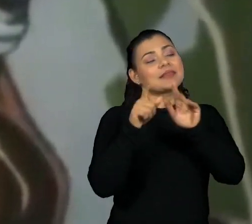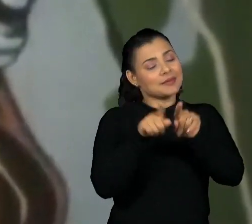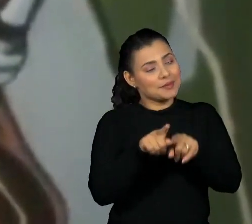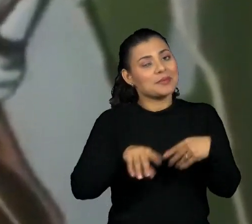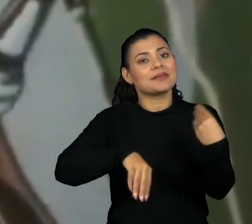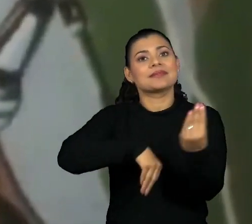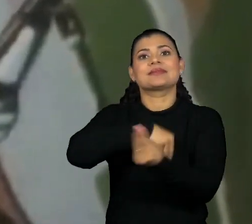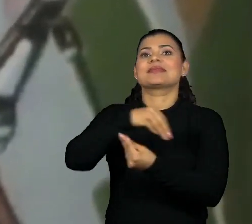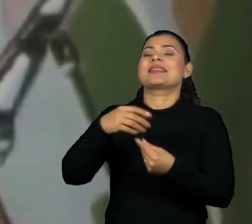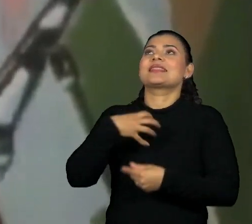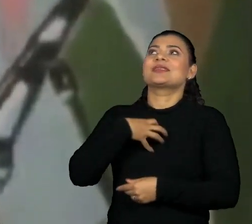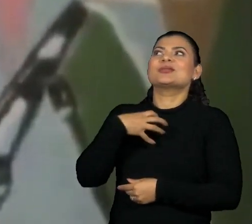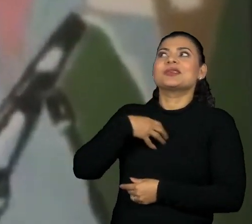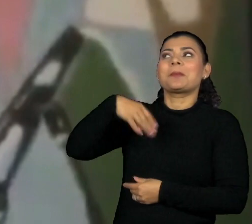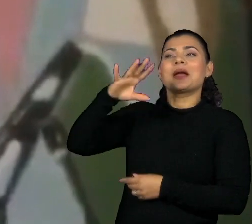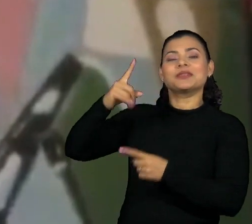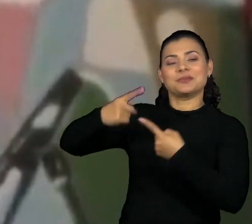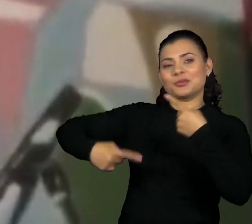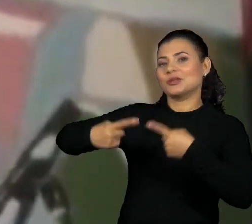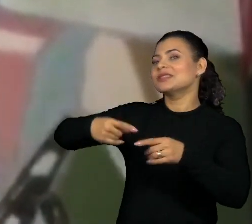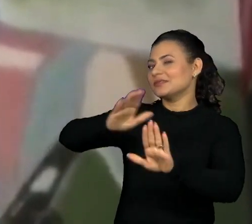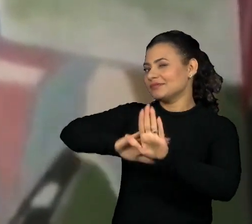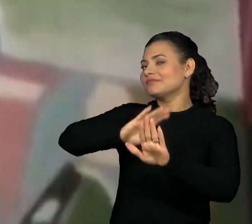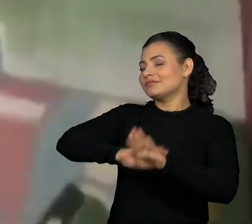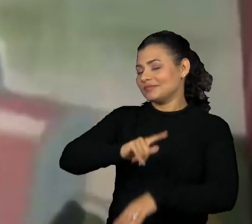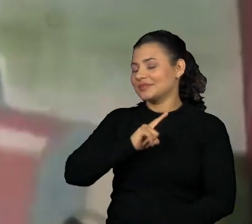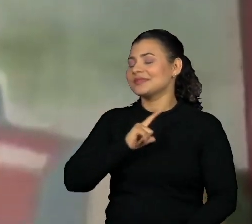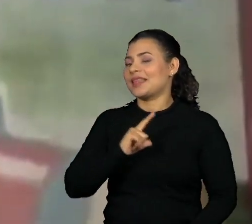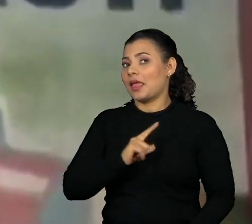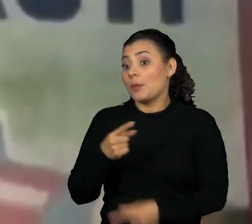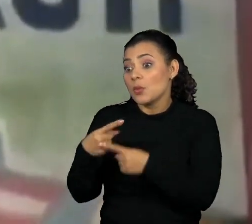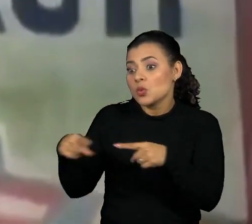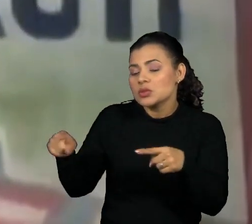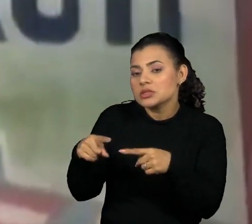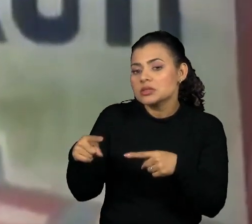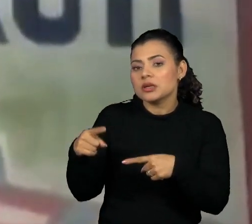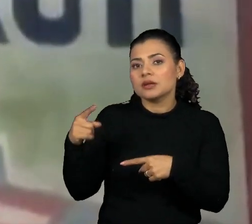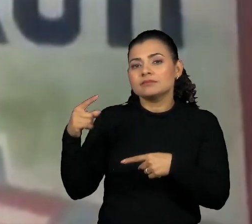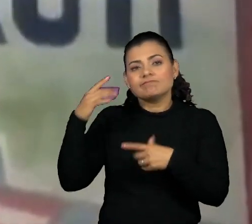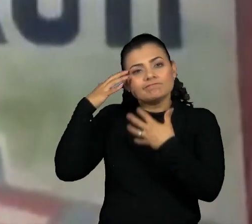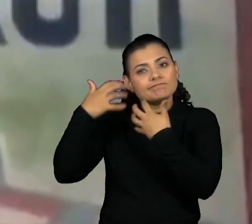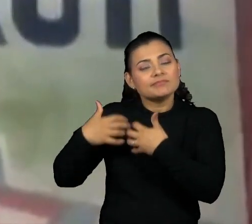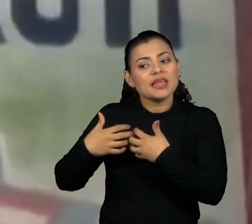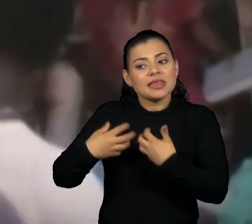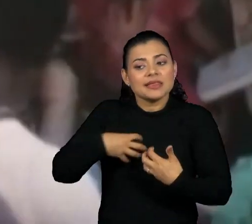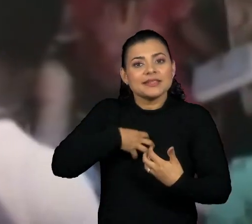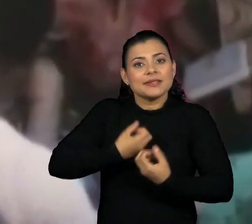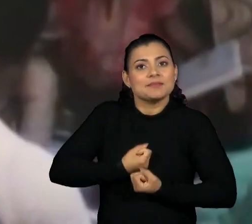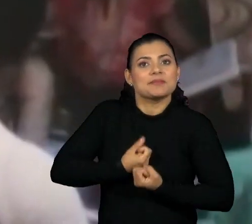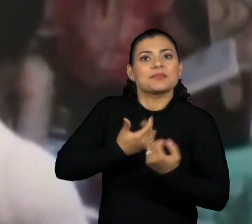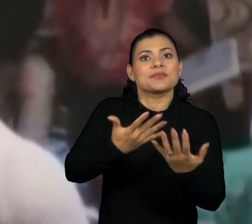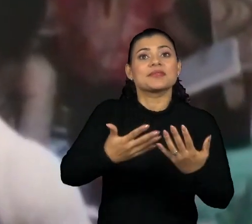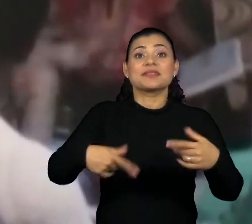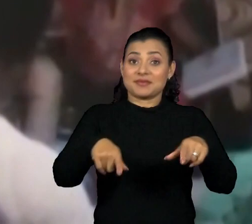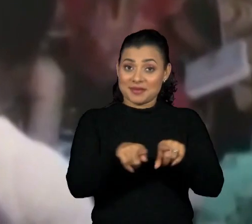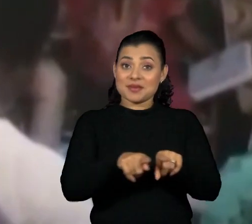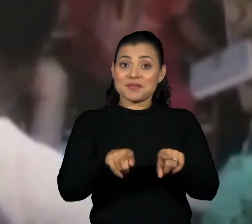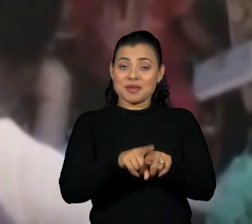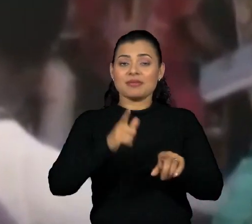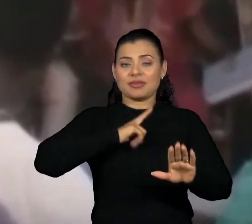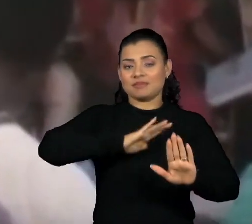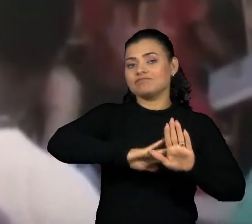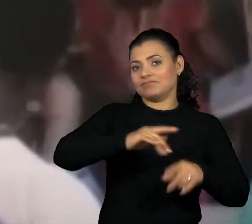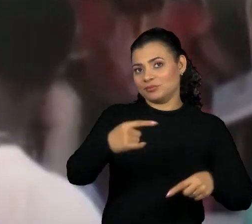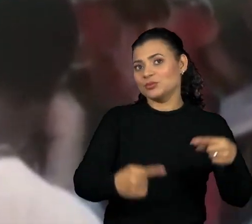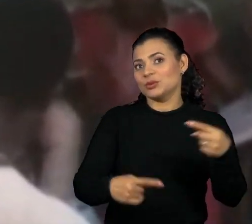uma lógica política, né? Então as letras, as questões que são colocadas, o modo como as